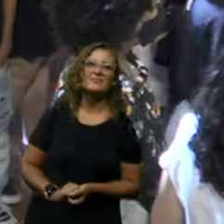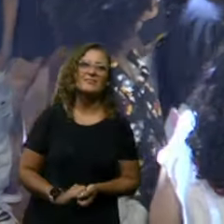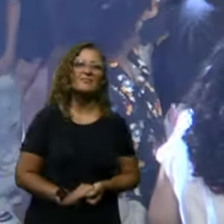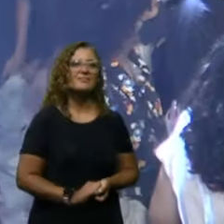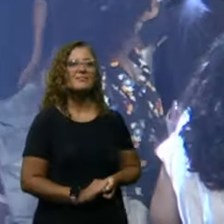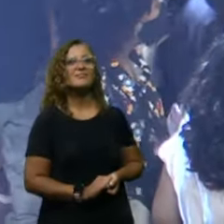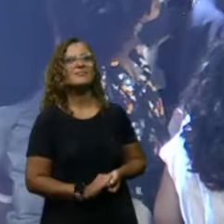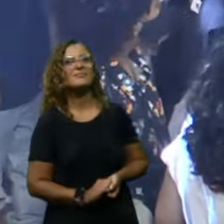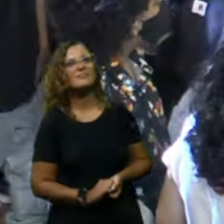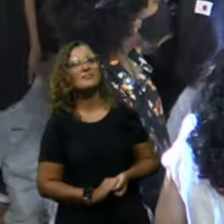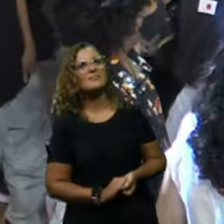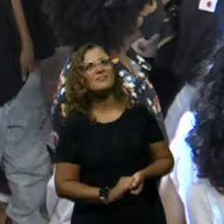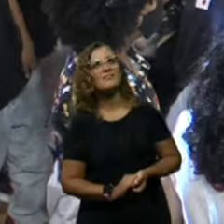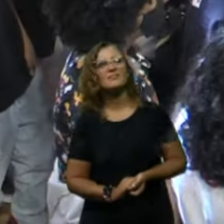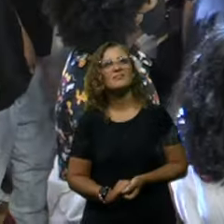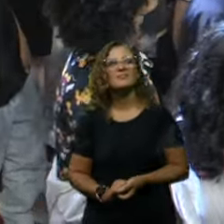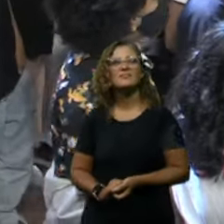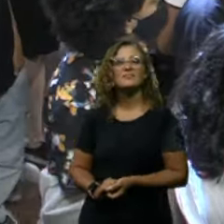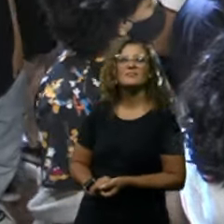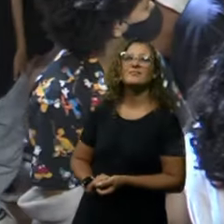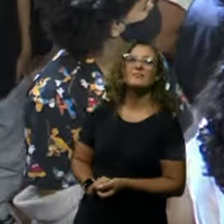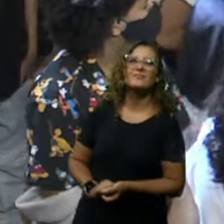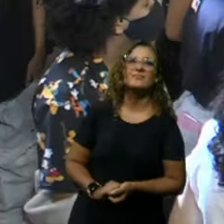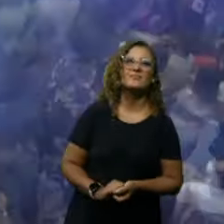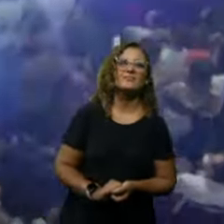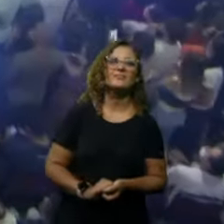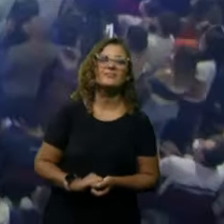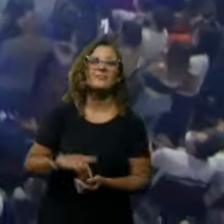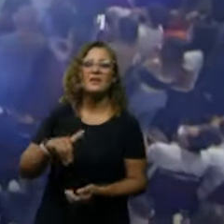E aí e